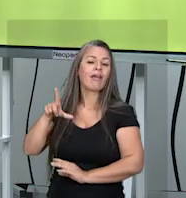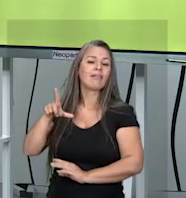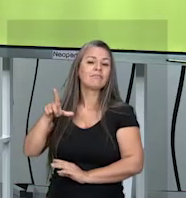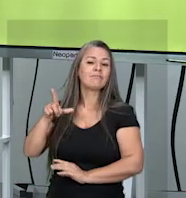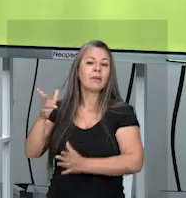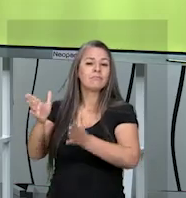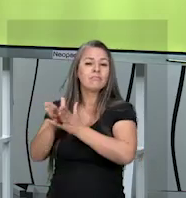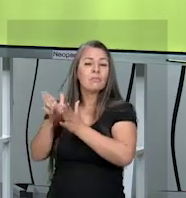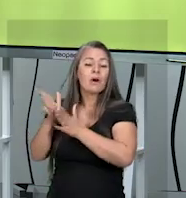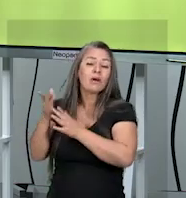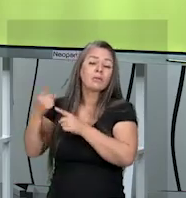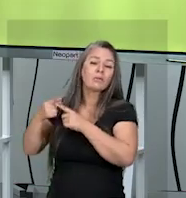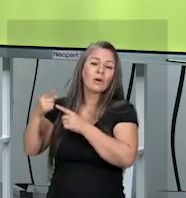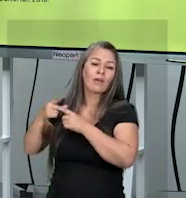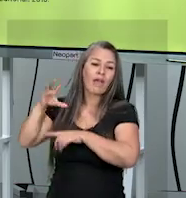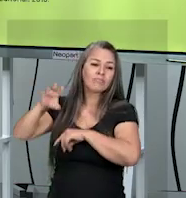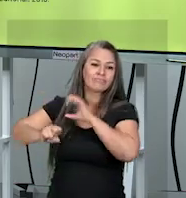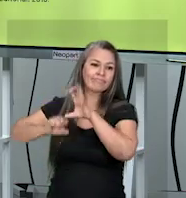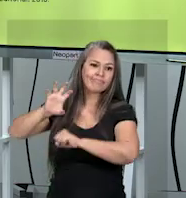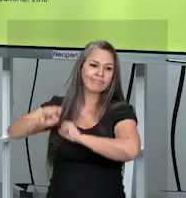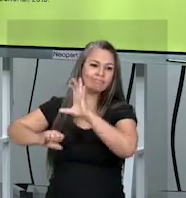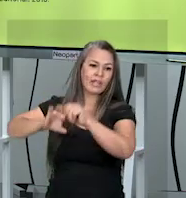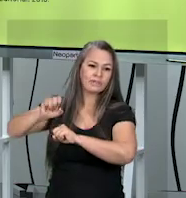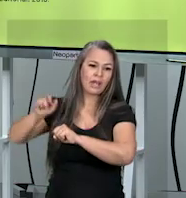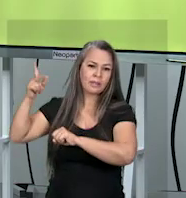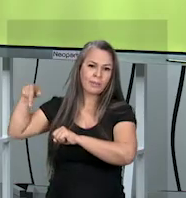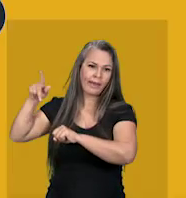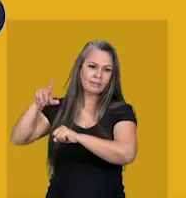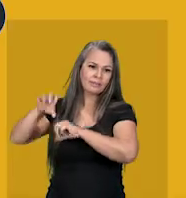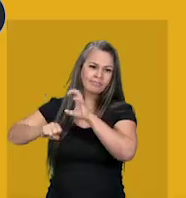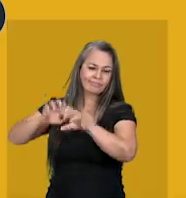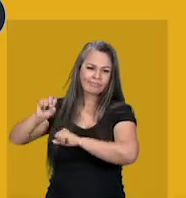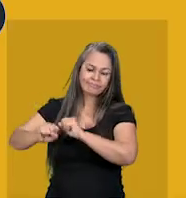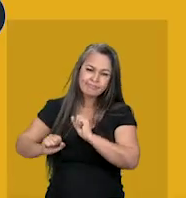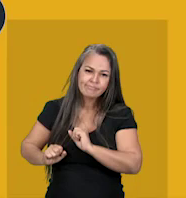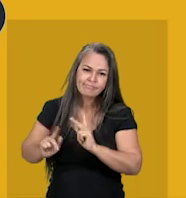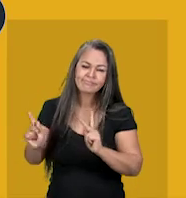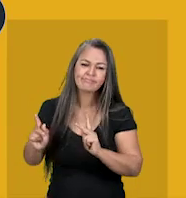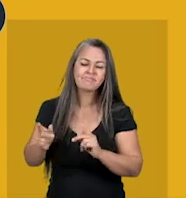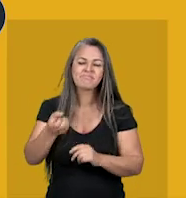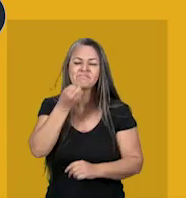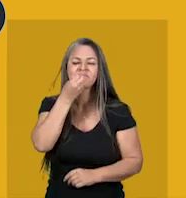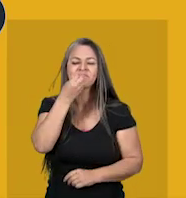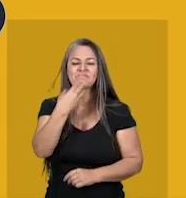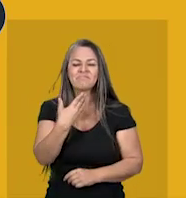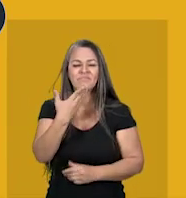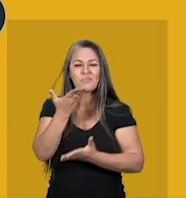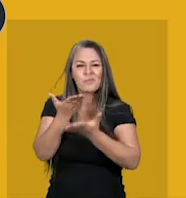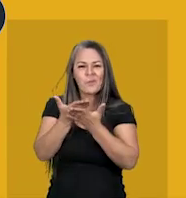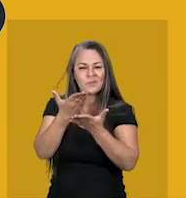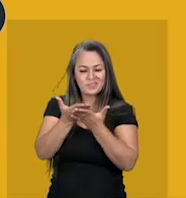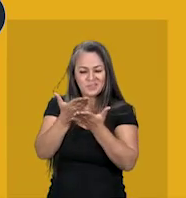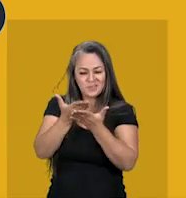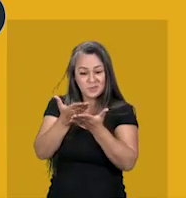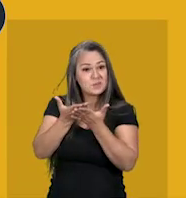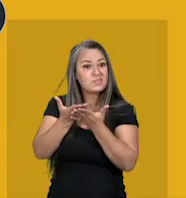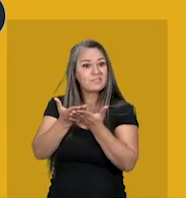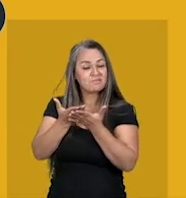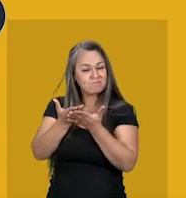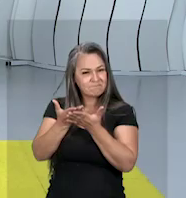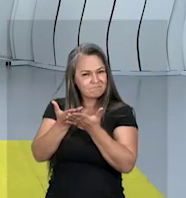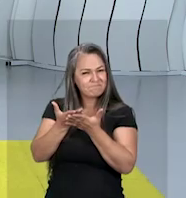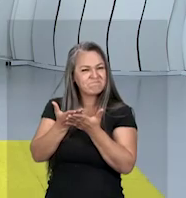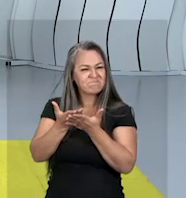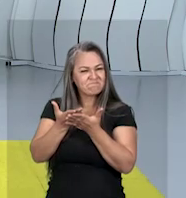de formação do continente, ok? Então, bons estudos para você, caro aluno,